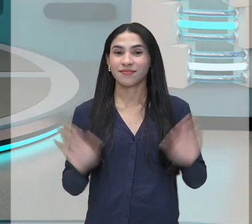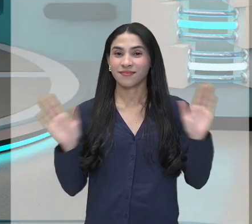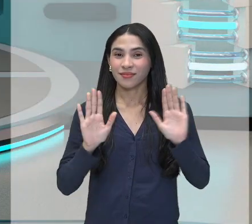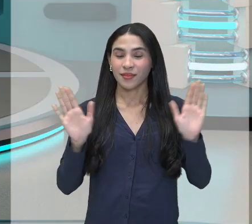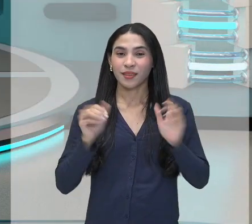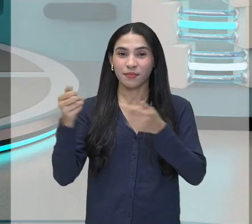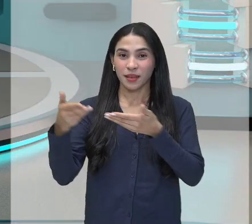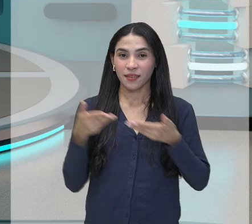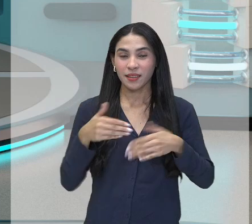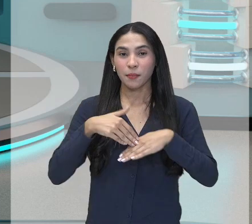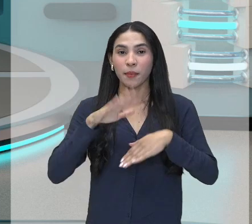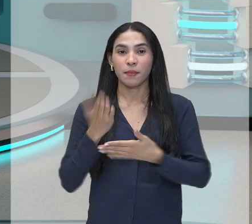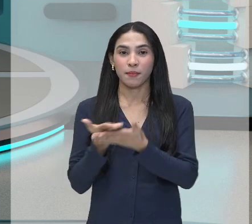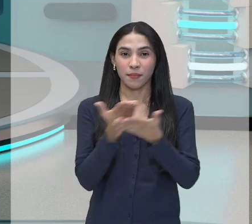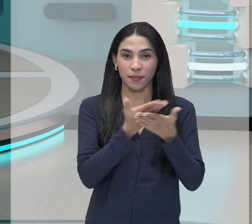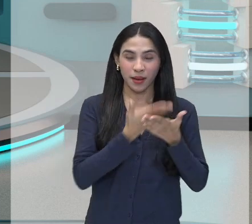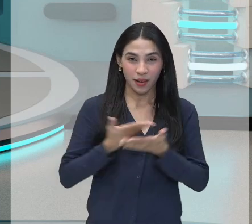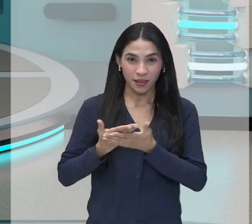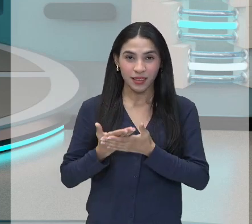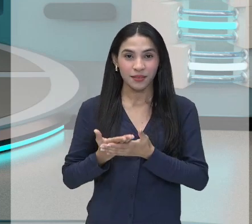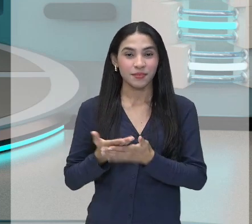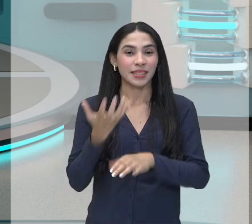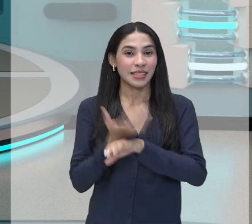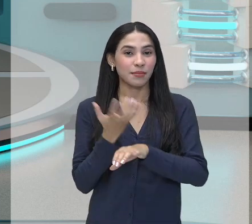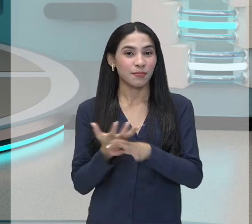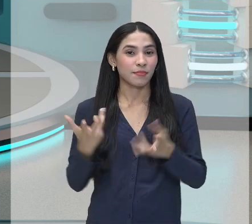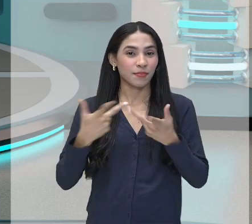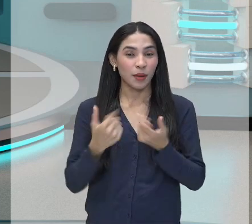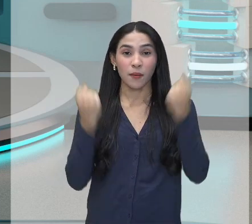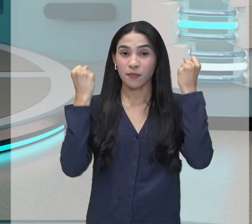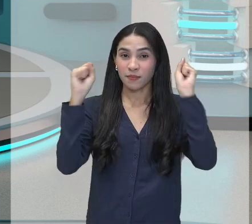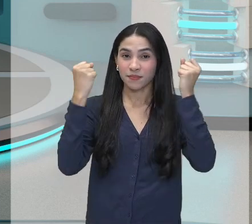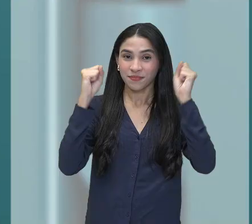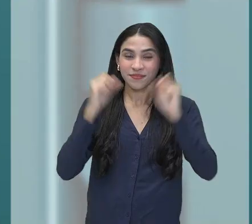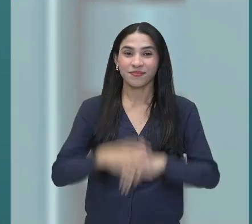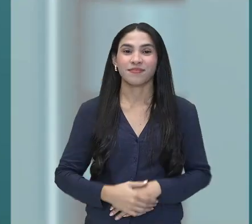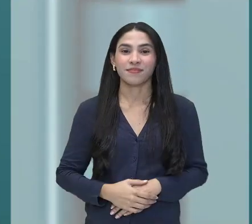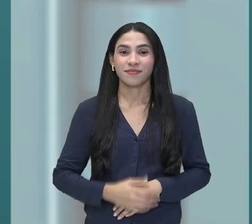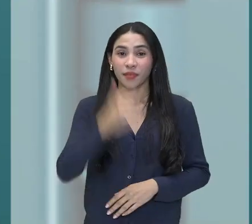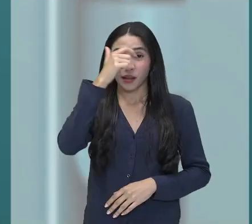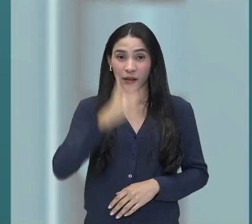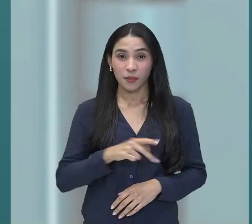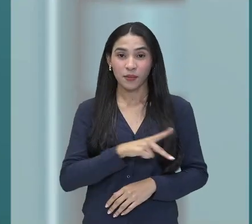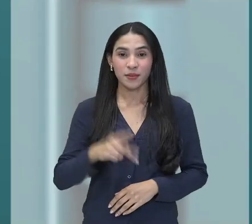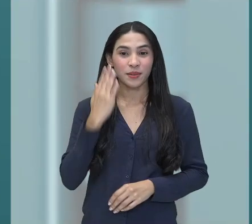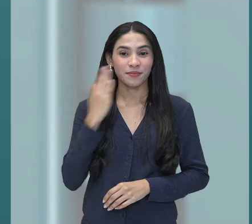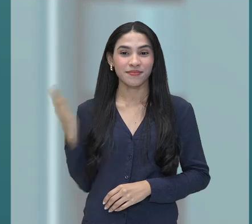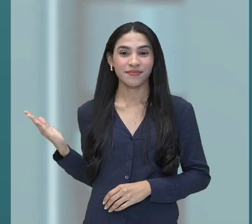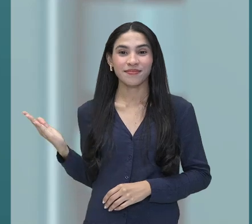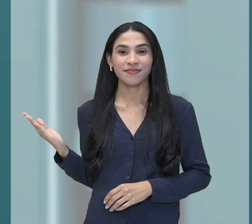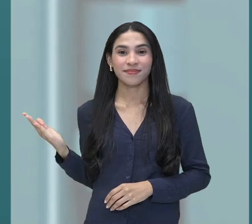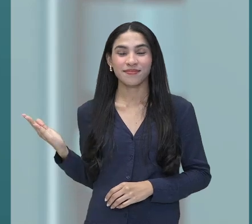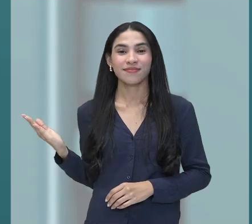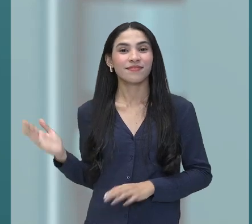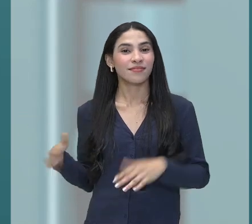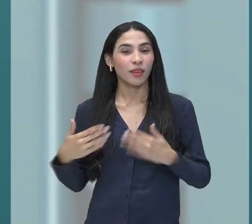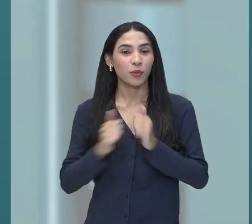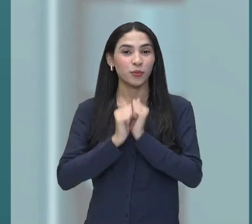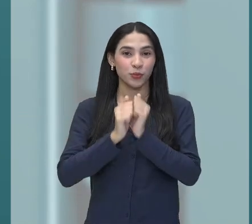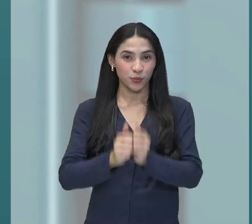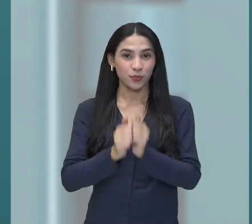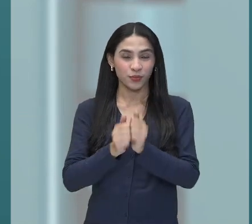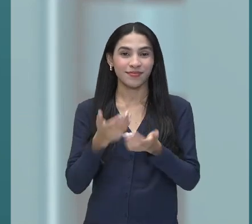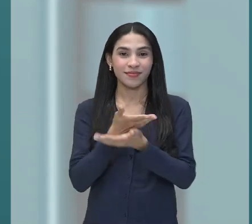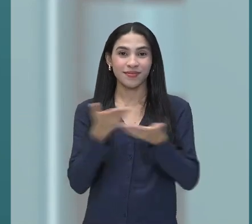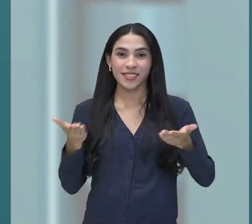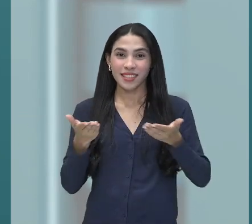sejam bem-vindos a mais uma aula desse componente maravilhoso chamado Educação Física. Eu sou a professora Rafaela Pinheiro e estarei aqui